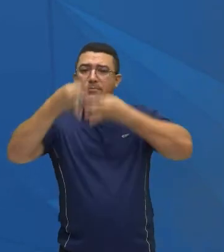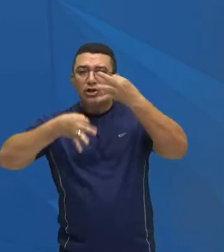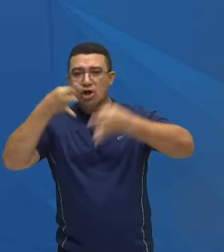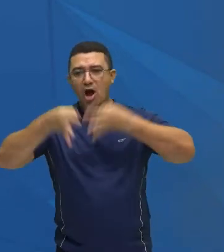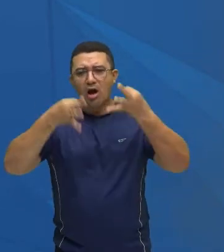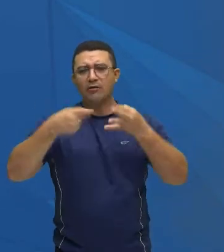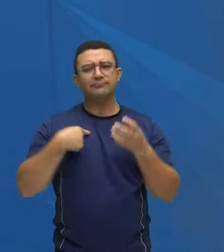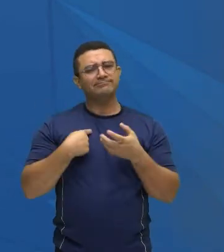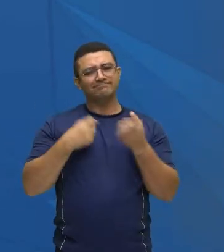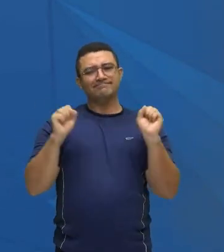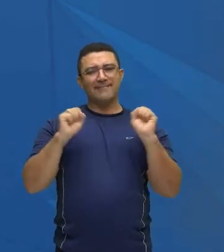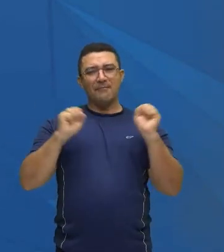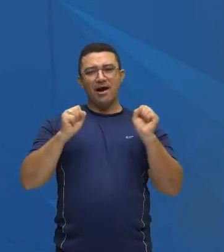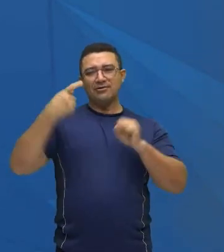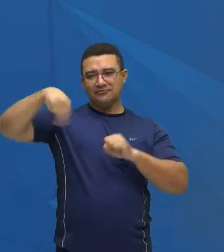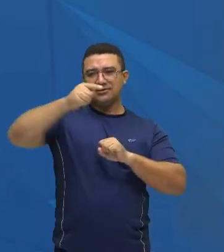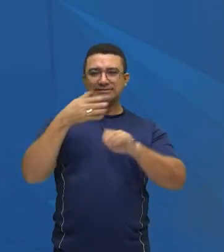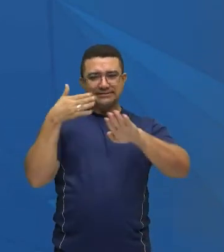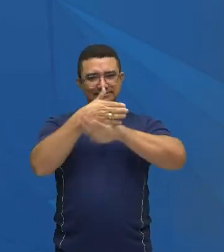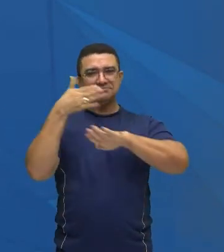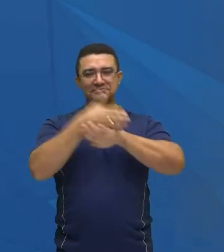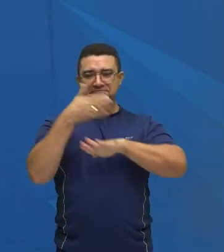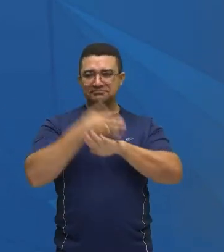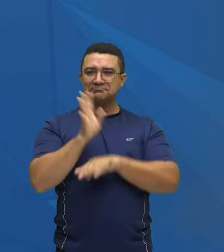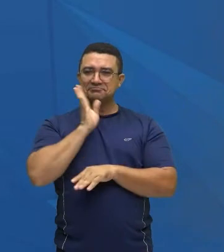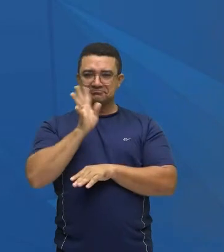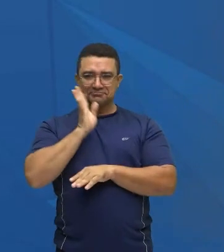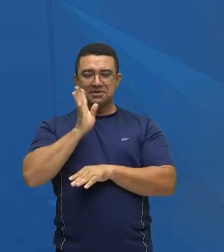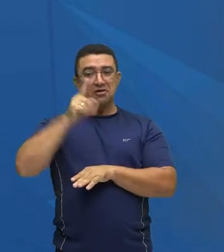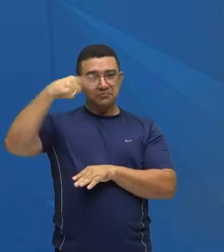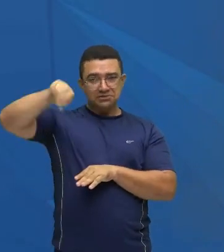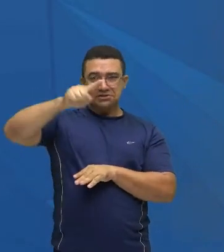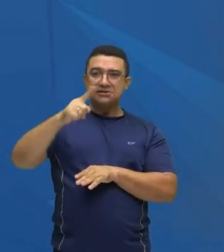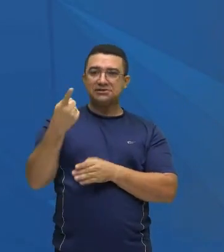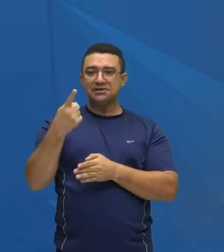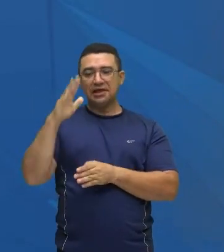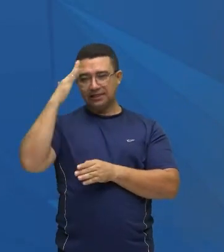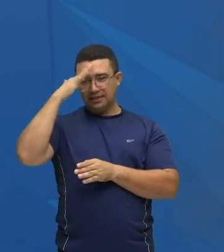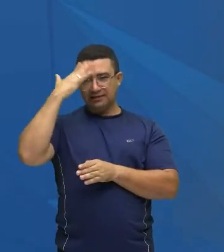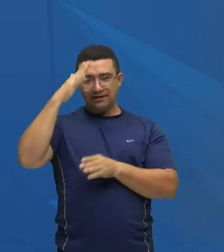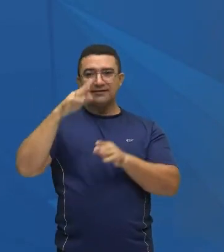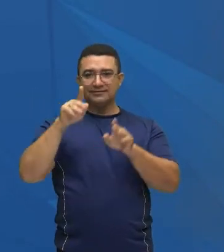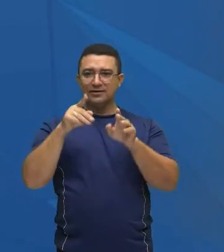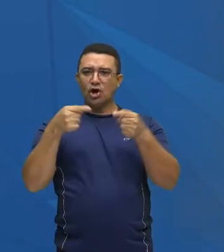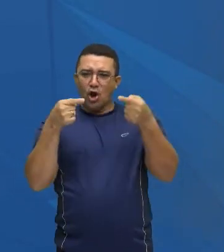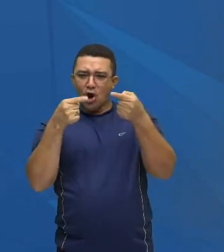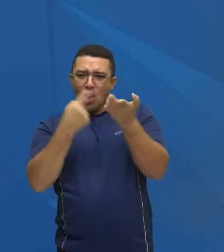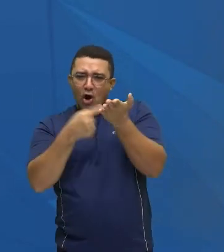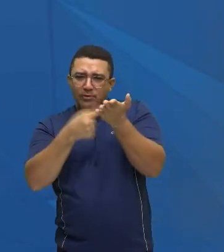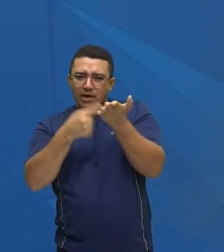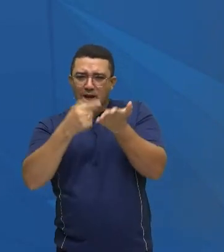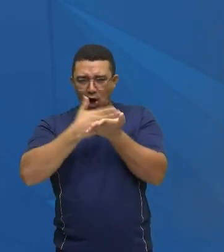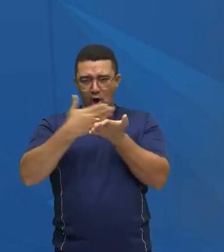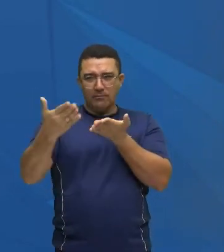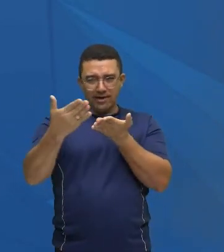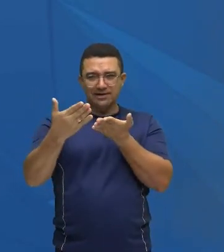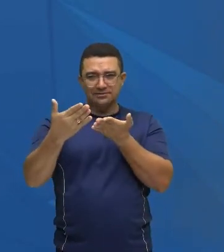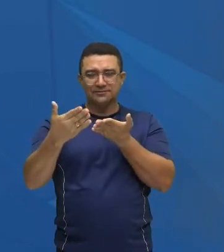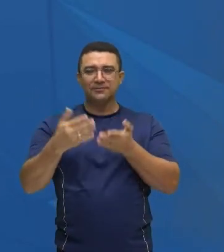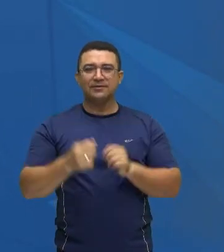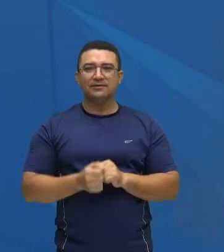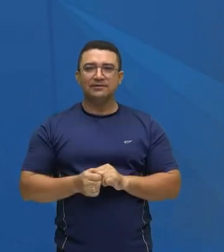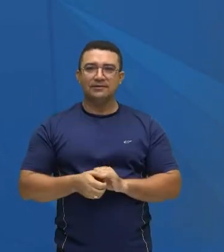adorando a participação de vocês estão realmente cumprindo com o acordo que a gente estabeleceu lá no início do nosso programa, tá